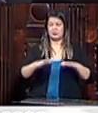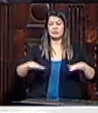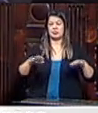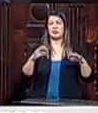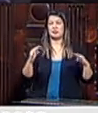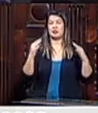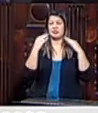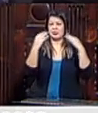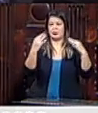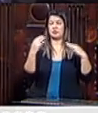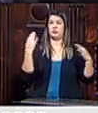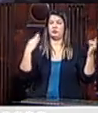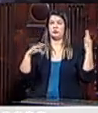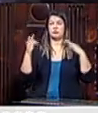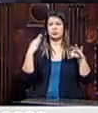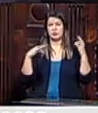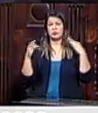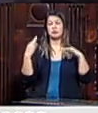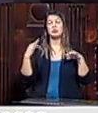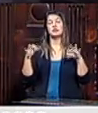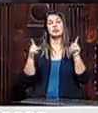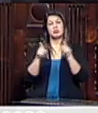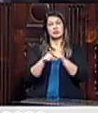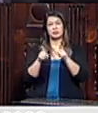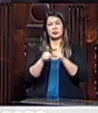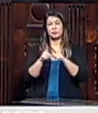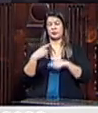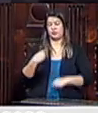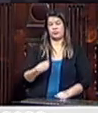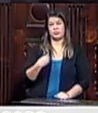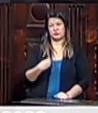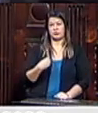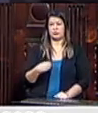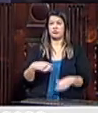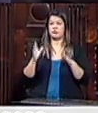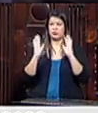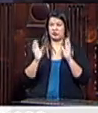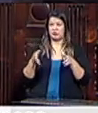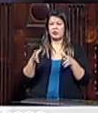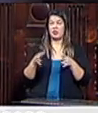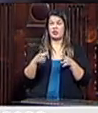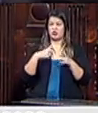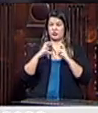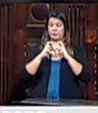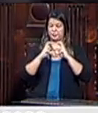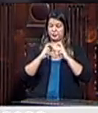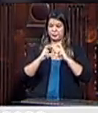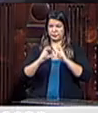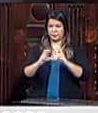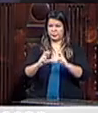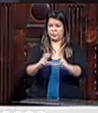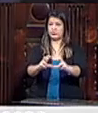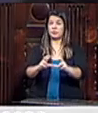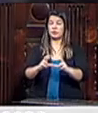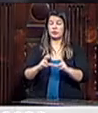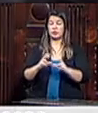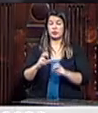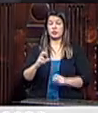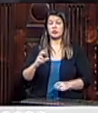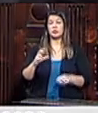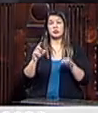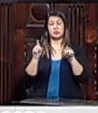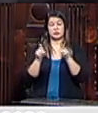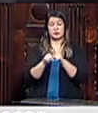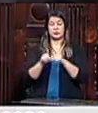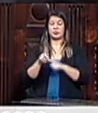atrações turísticas que existiam com uma malha ferroviária que